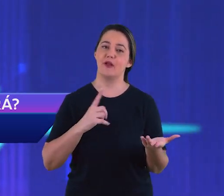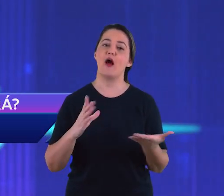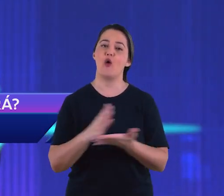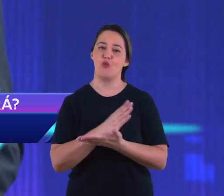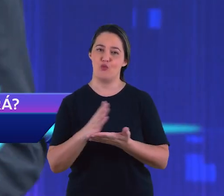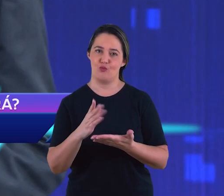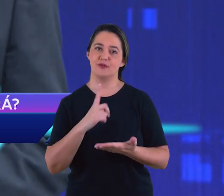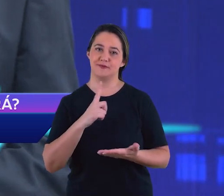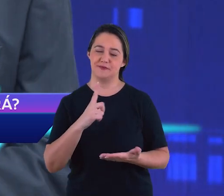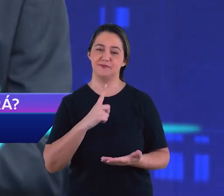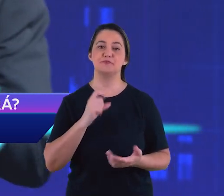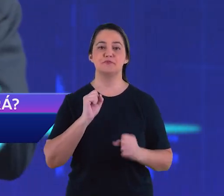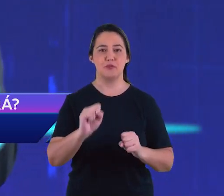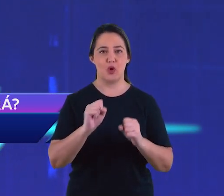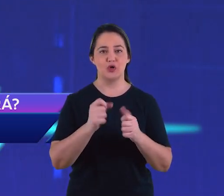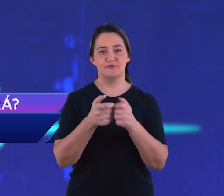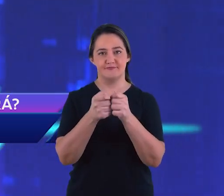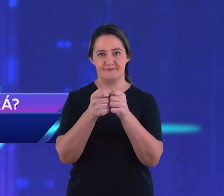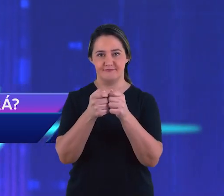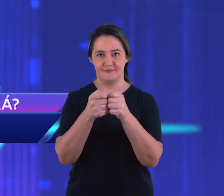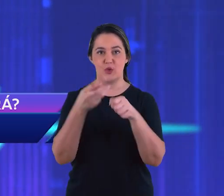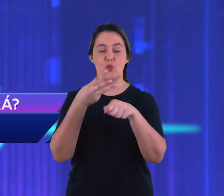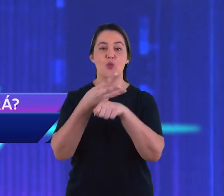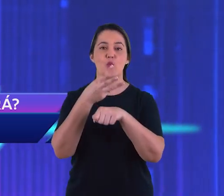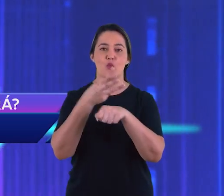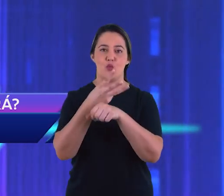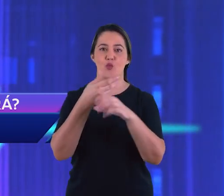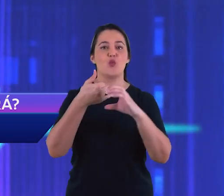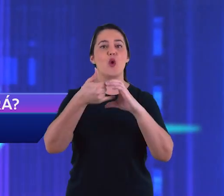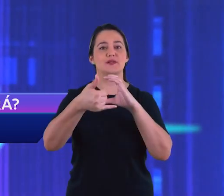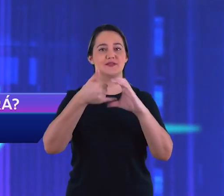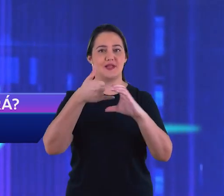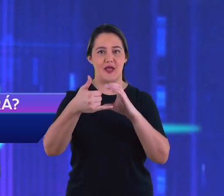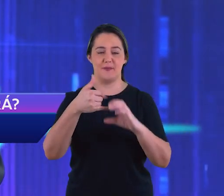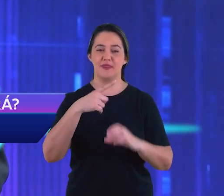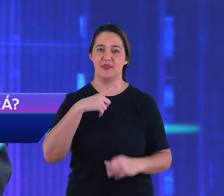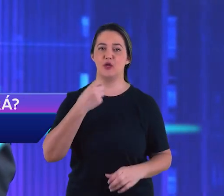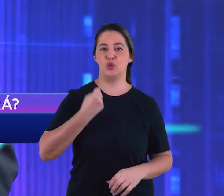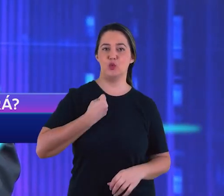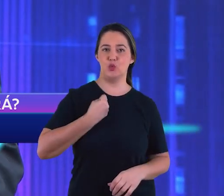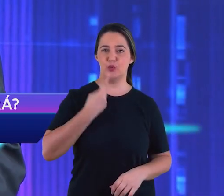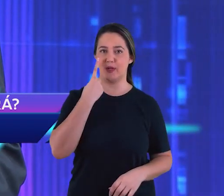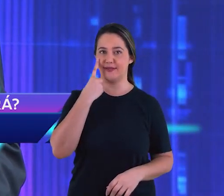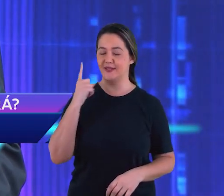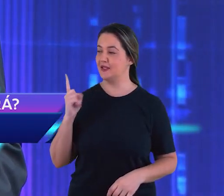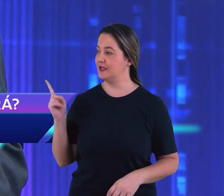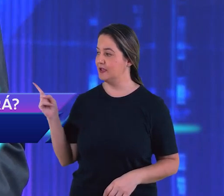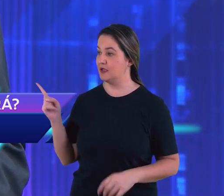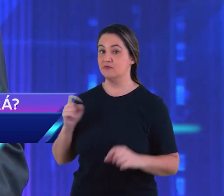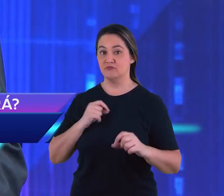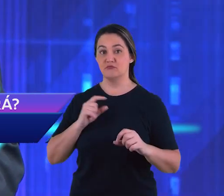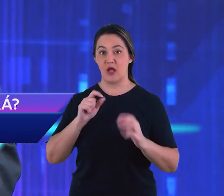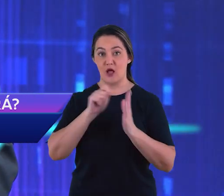faço? Há algumas maneiras. Você pode mandar para nós uma mensagem pelo WhatsApp. O telefone é 12